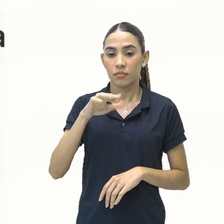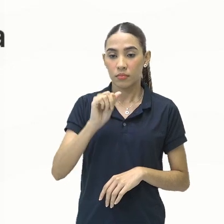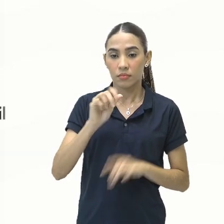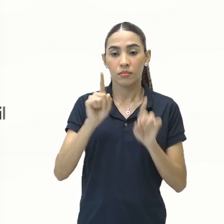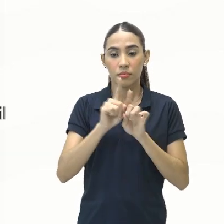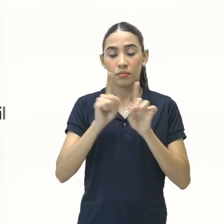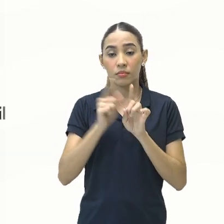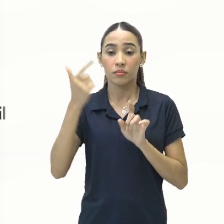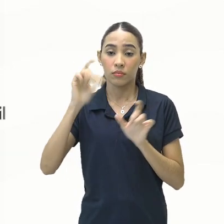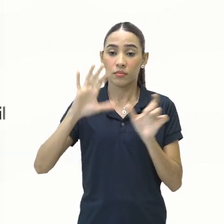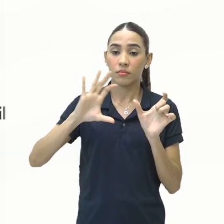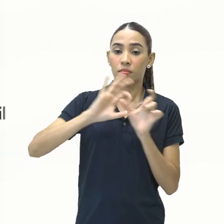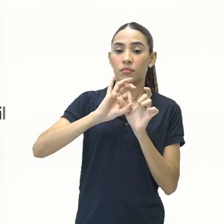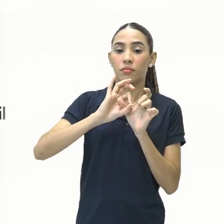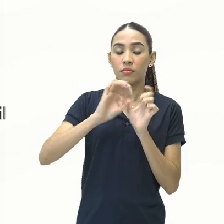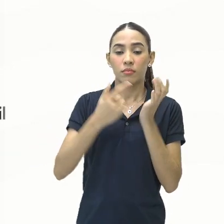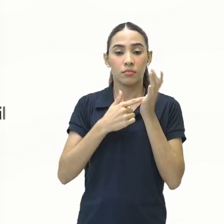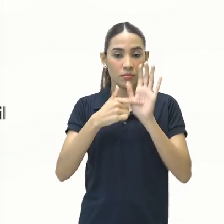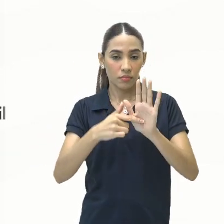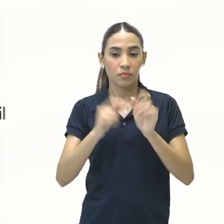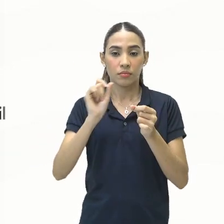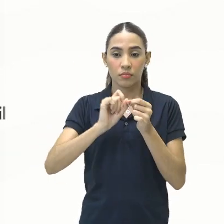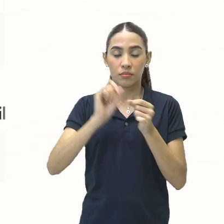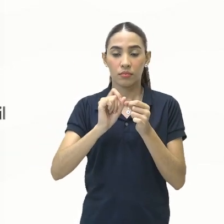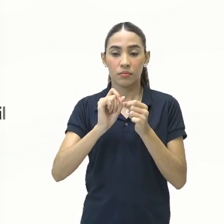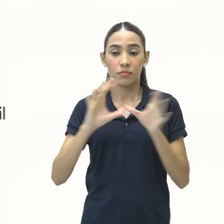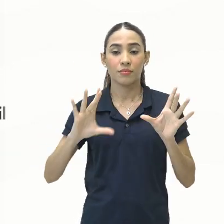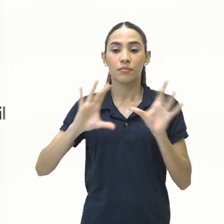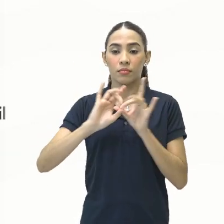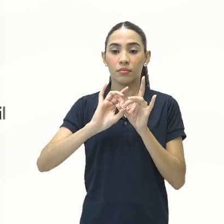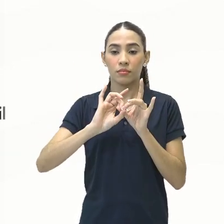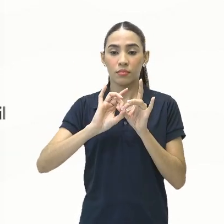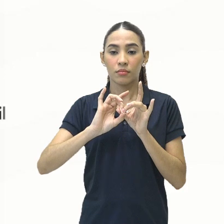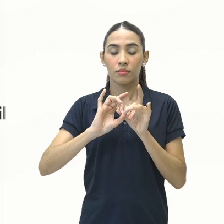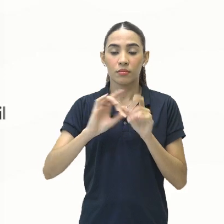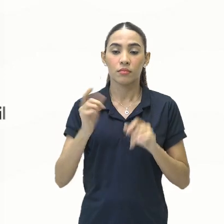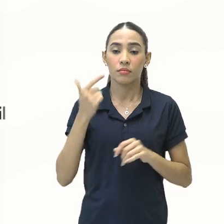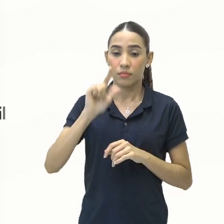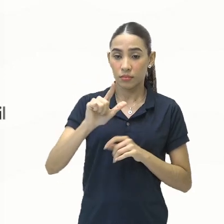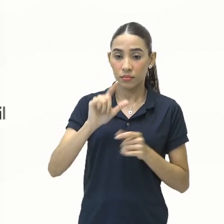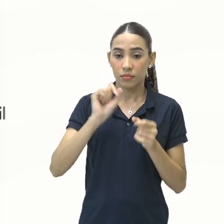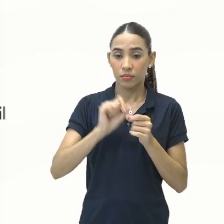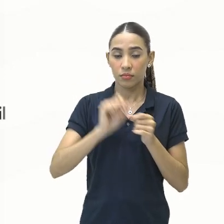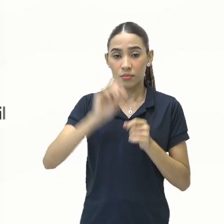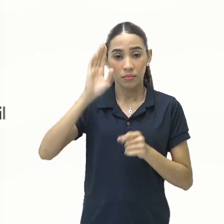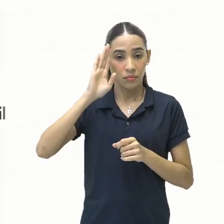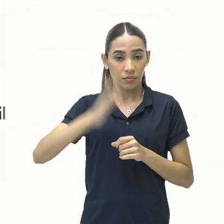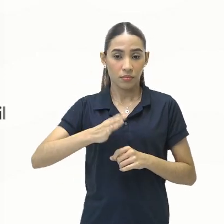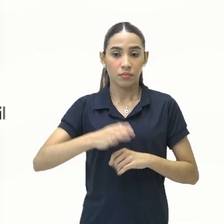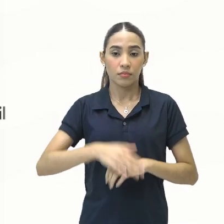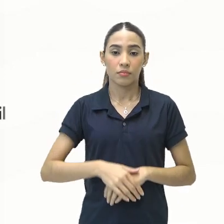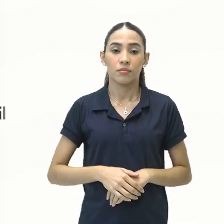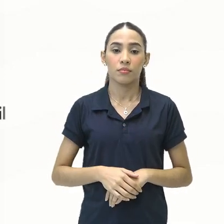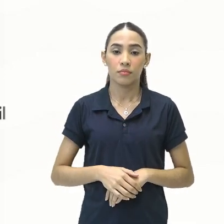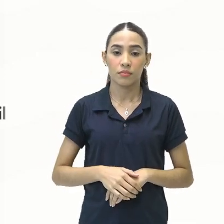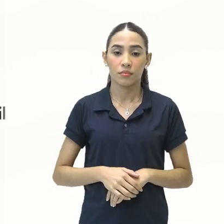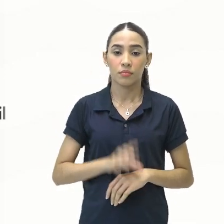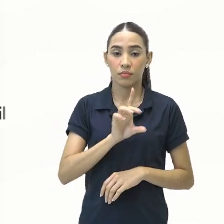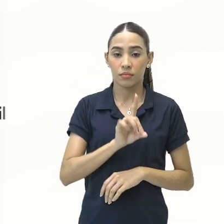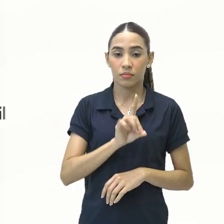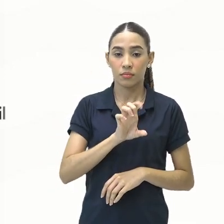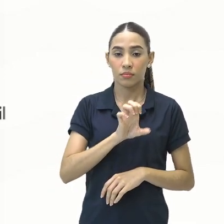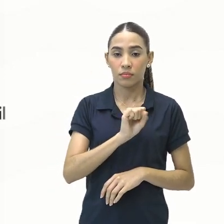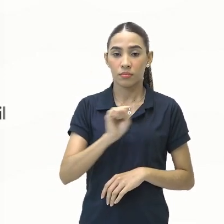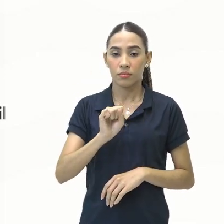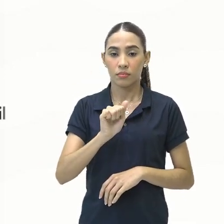conectivo que aparece aí para fazer essa ligação, para dar esse direcionamento aqui. Dessa forma,